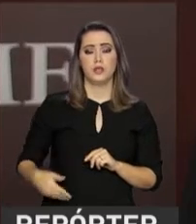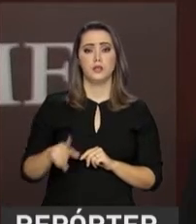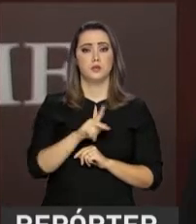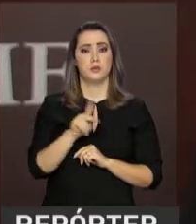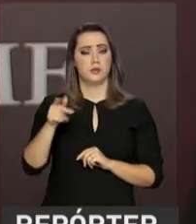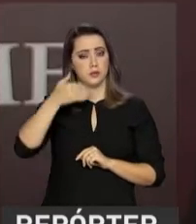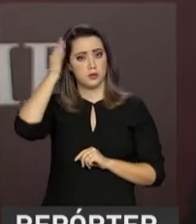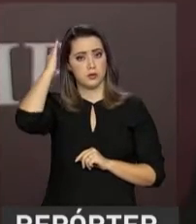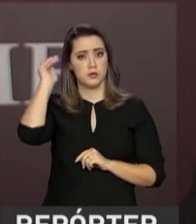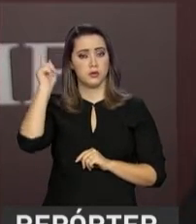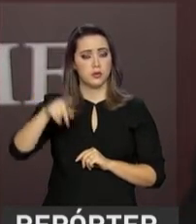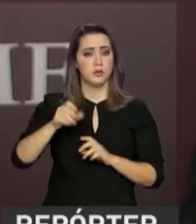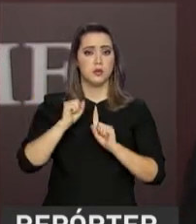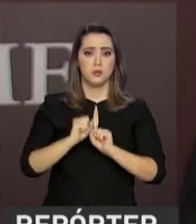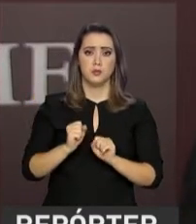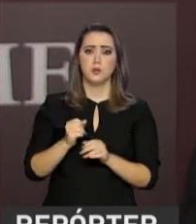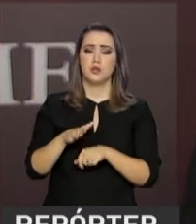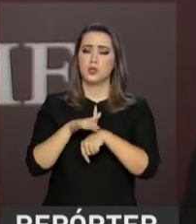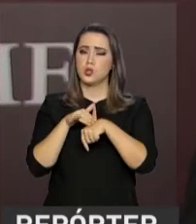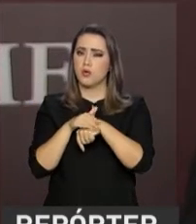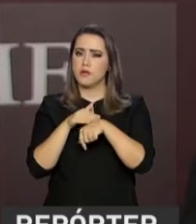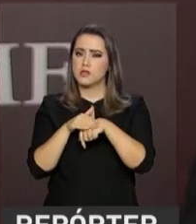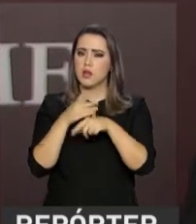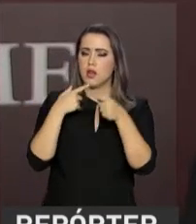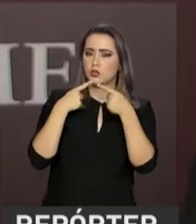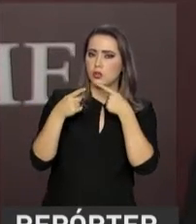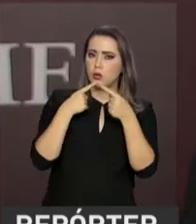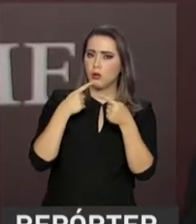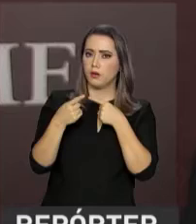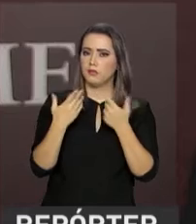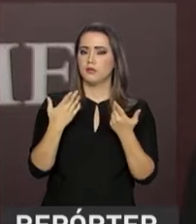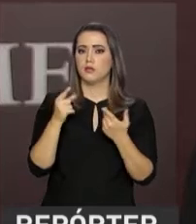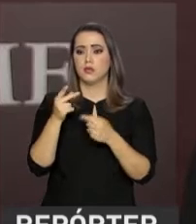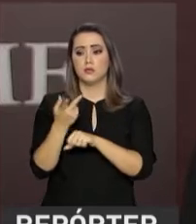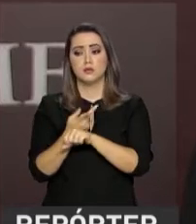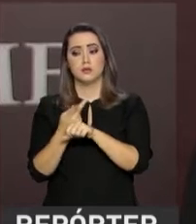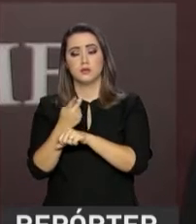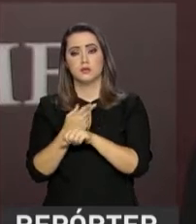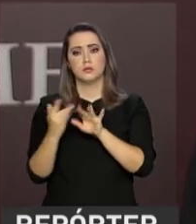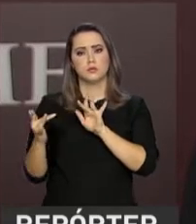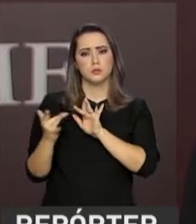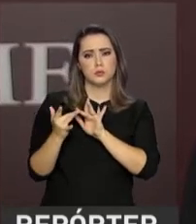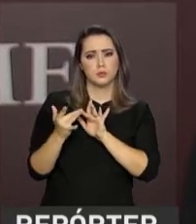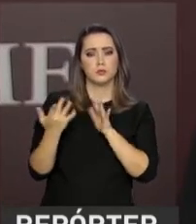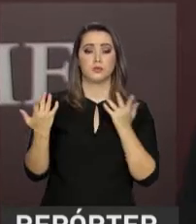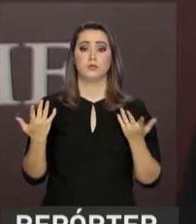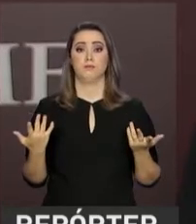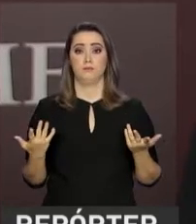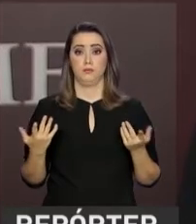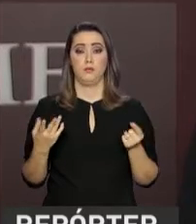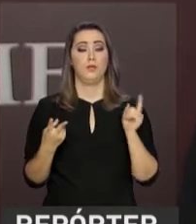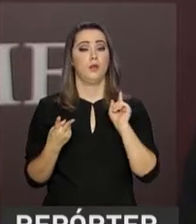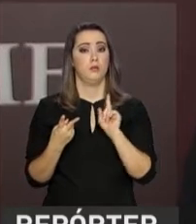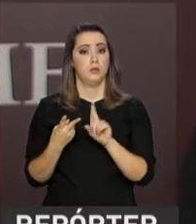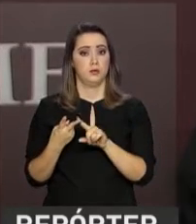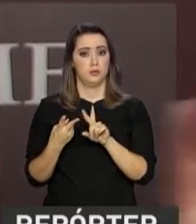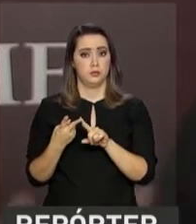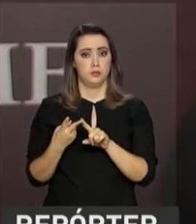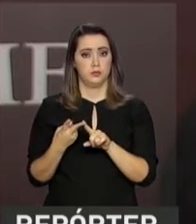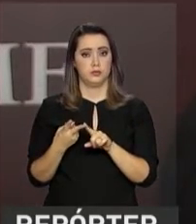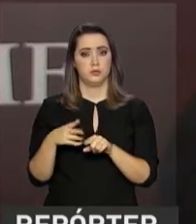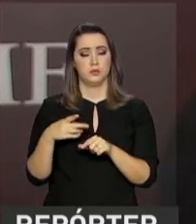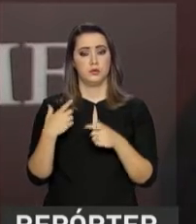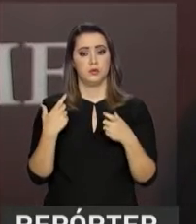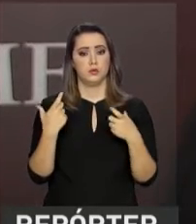presidente Temer é a capacidade de conversa, de diálogo, de busca de entendimento. Em segundo lugar, o